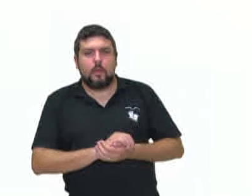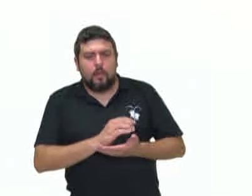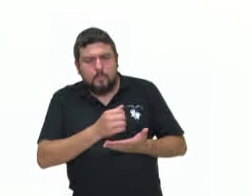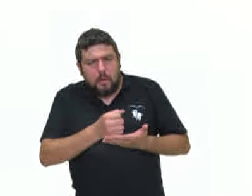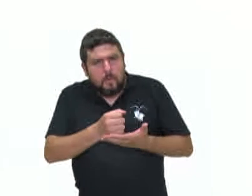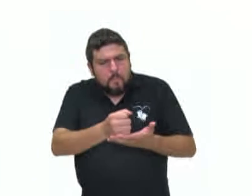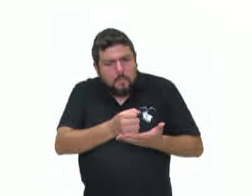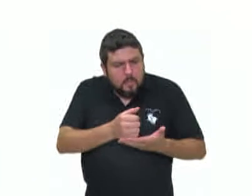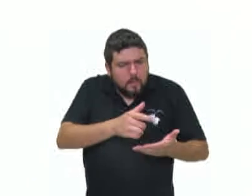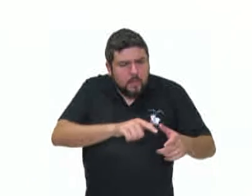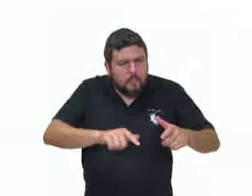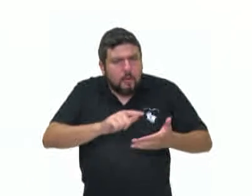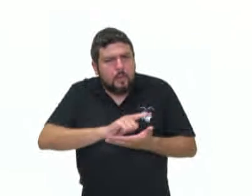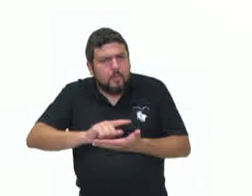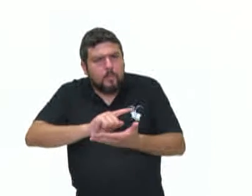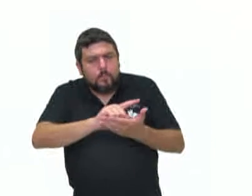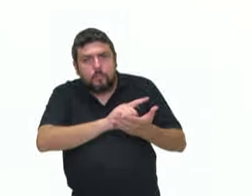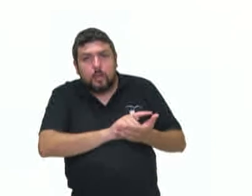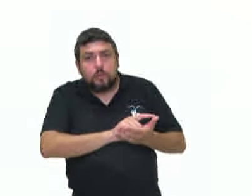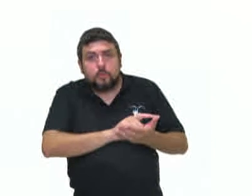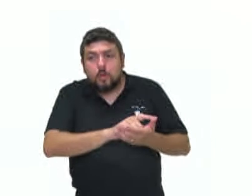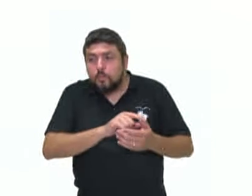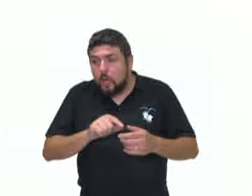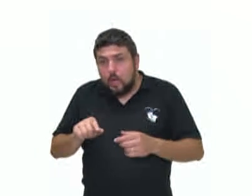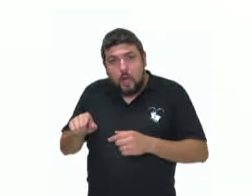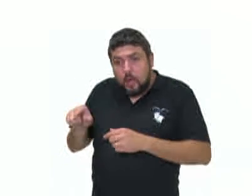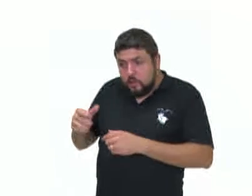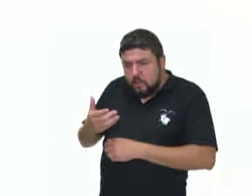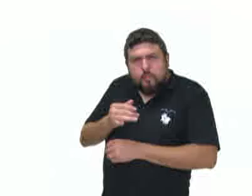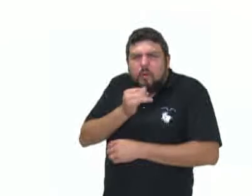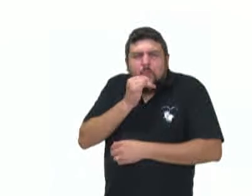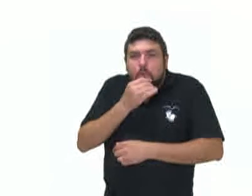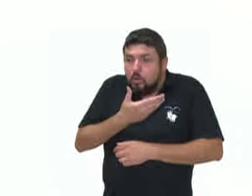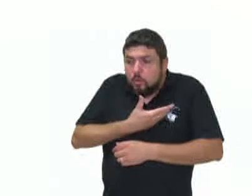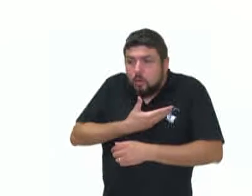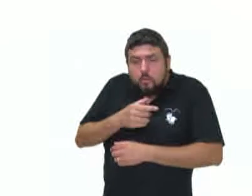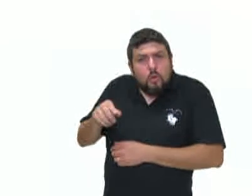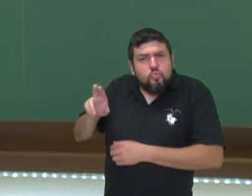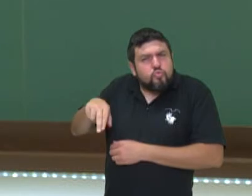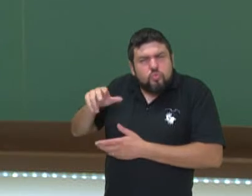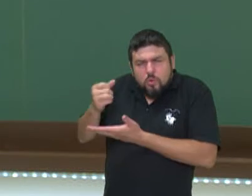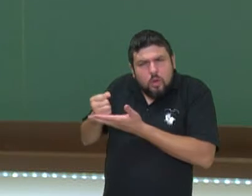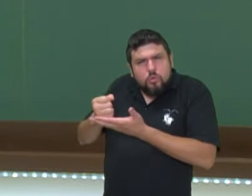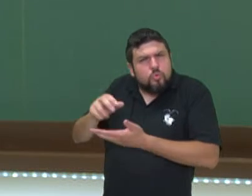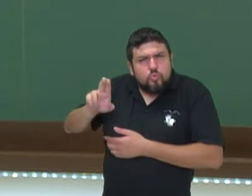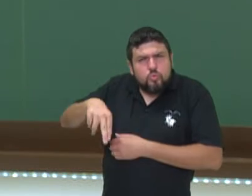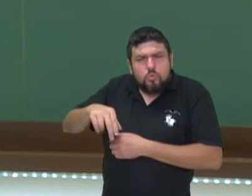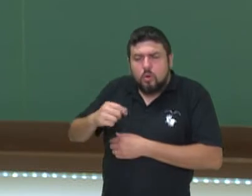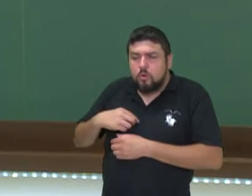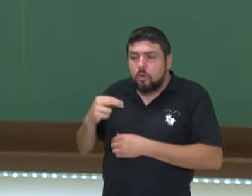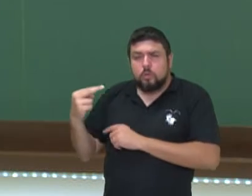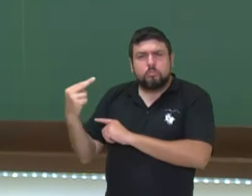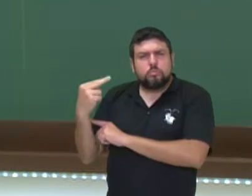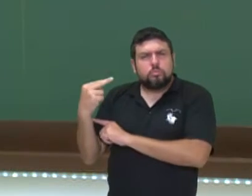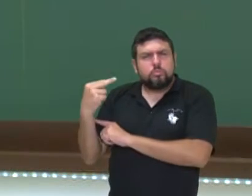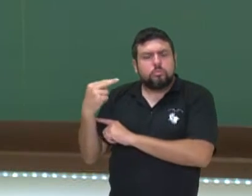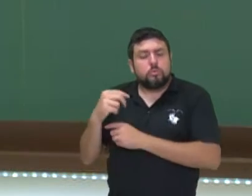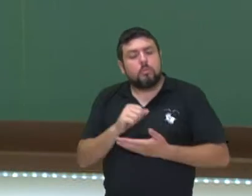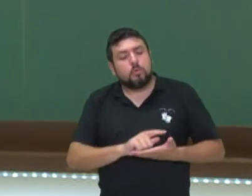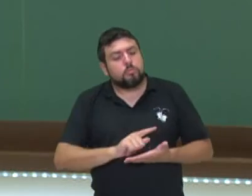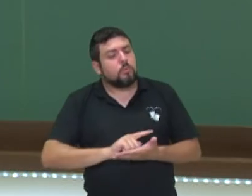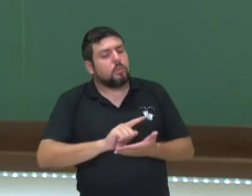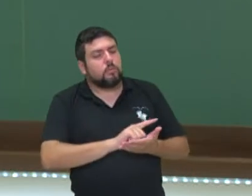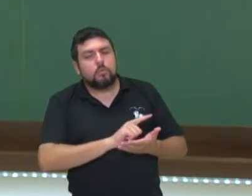um exemplo para o meu colega que ainda não colabora com a limpeza da escola. Então, se eu tenho essa conduta como uma